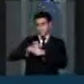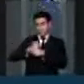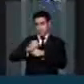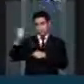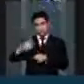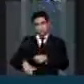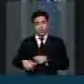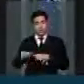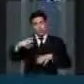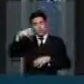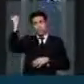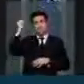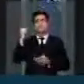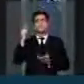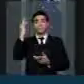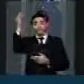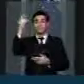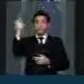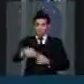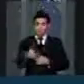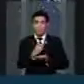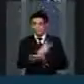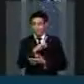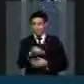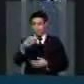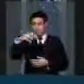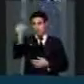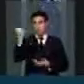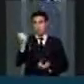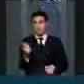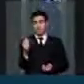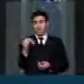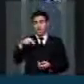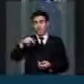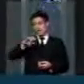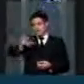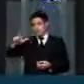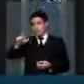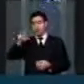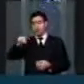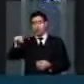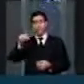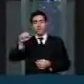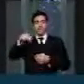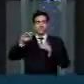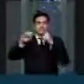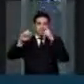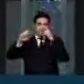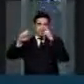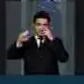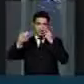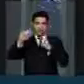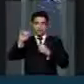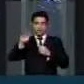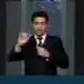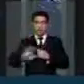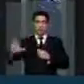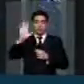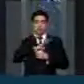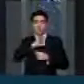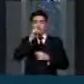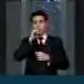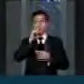e quando será o novo grande apagão? O que a ANEEL, a Agência Nacional de Energia Elétrica, e o governo estão